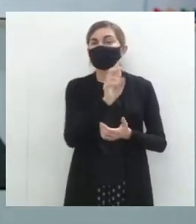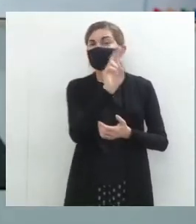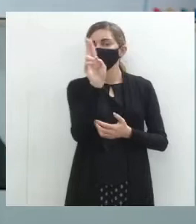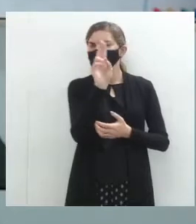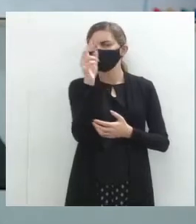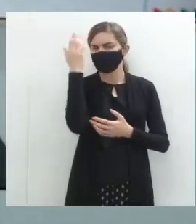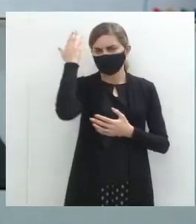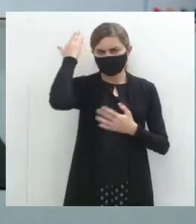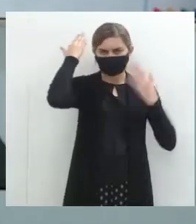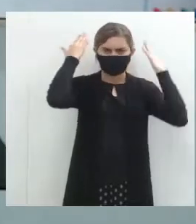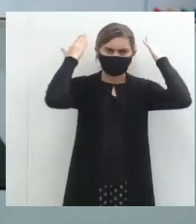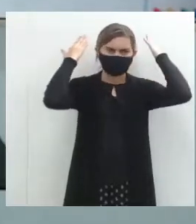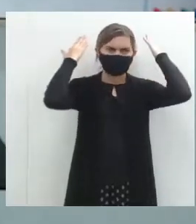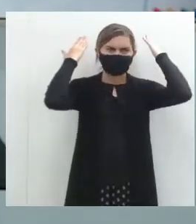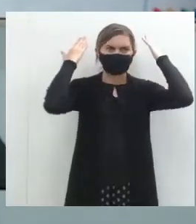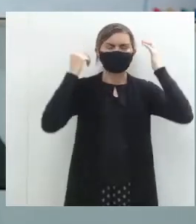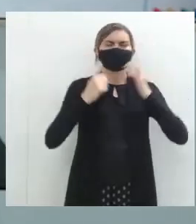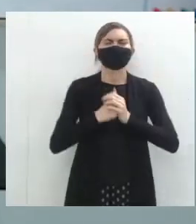dele.